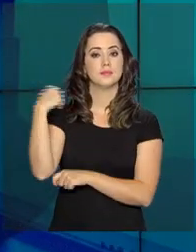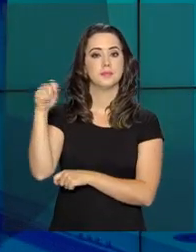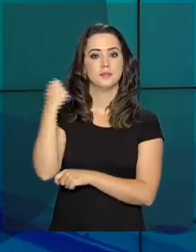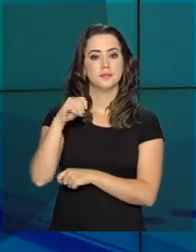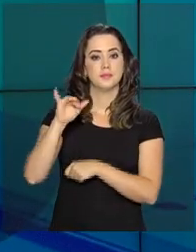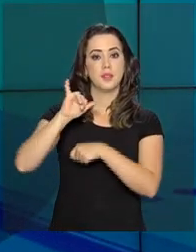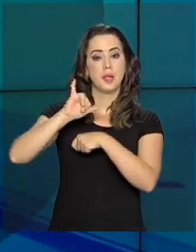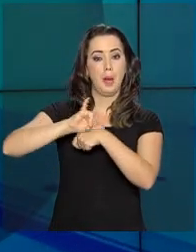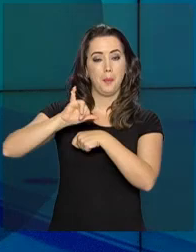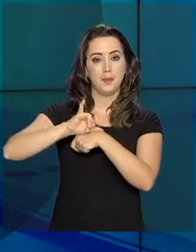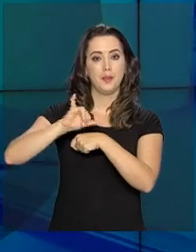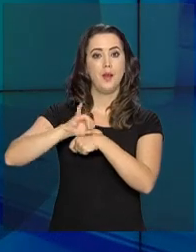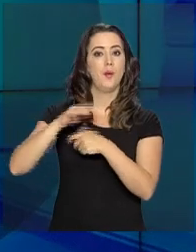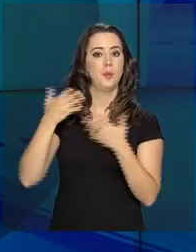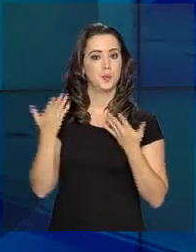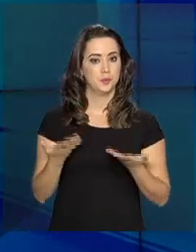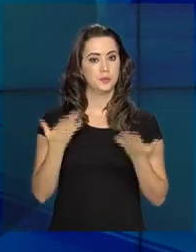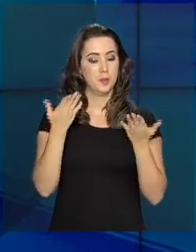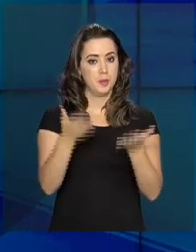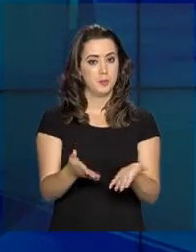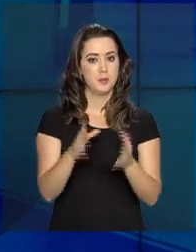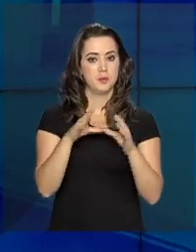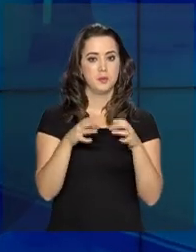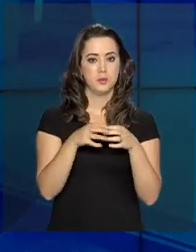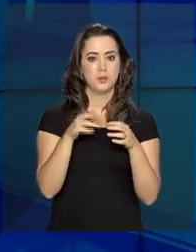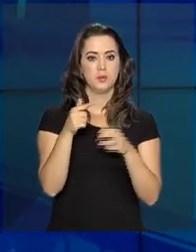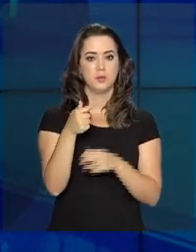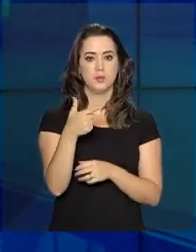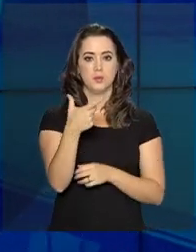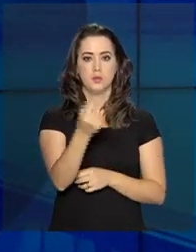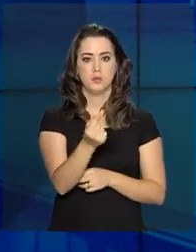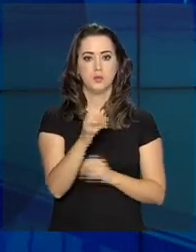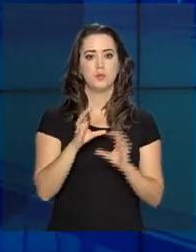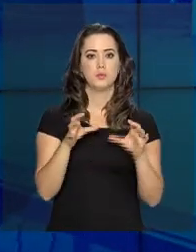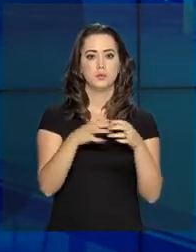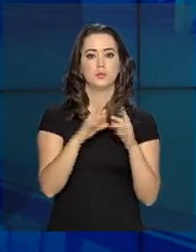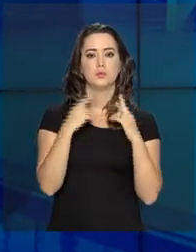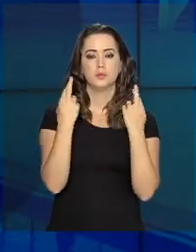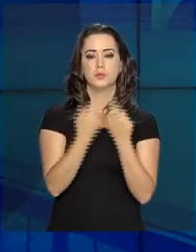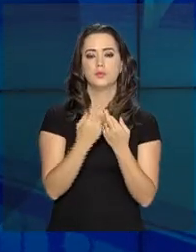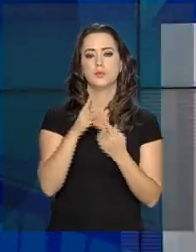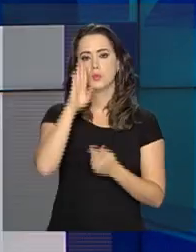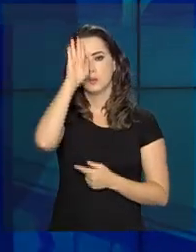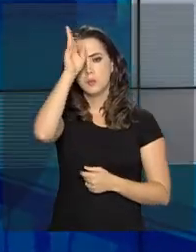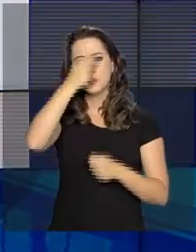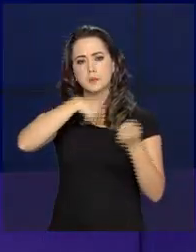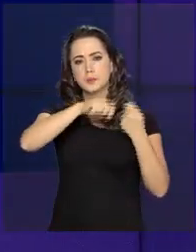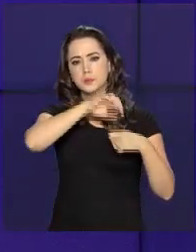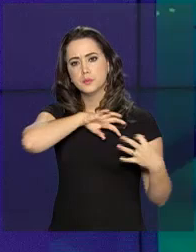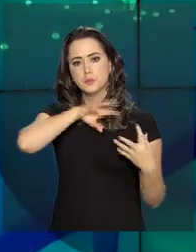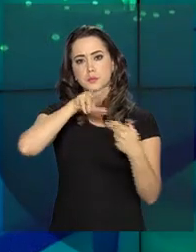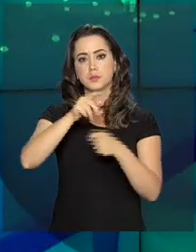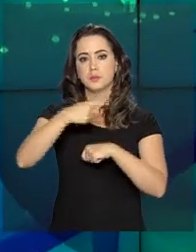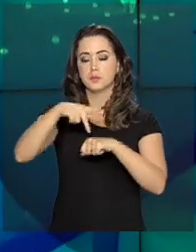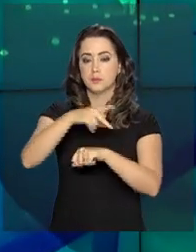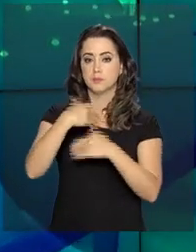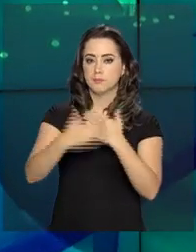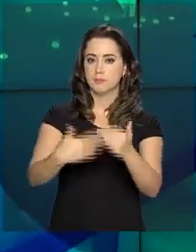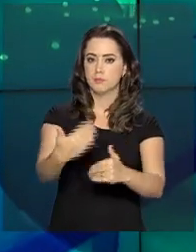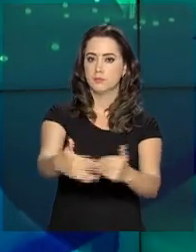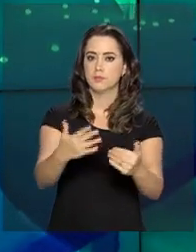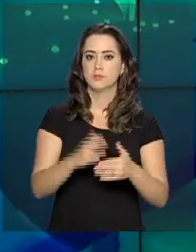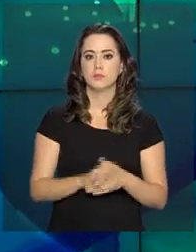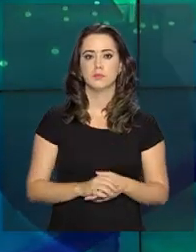em Buenos Aires, capital da Argentina, para participar da reunião do G20, grupo que reúne as principais economias do mundo e países